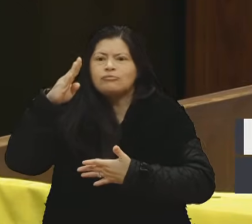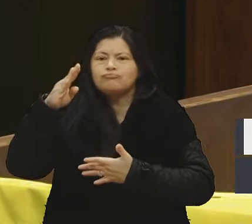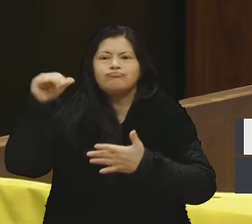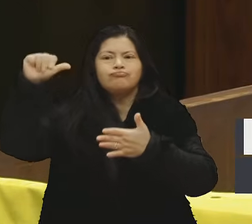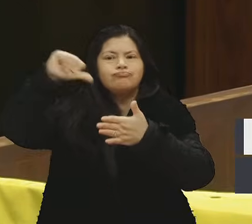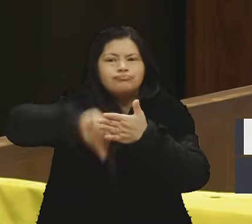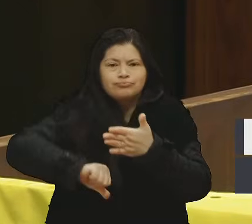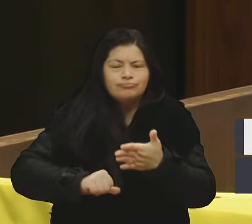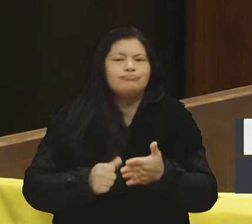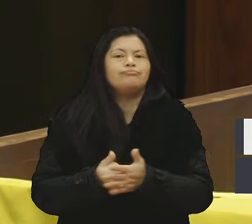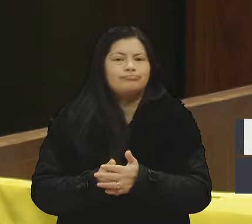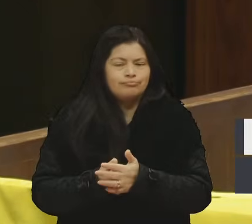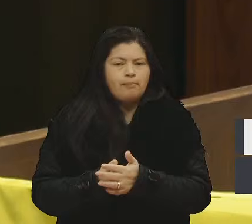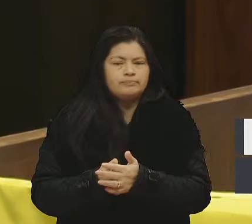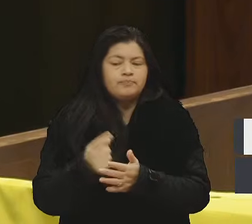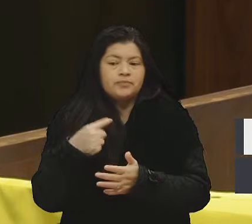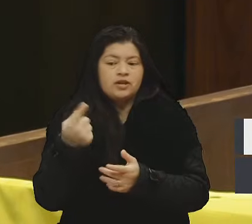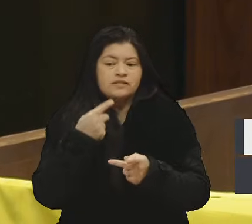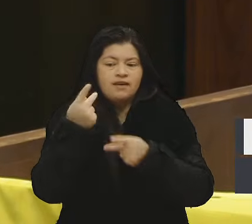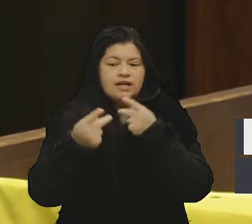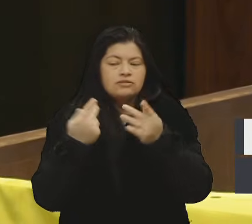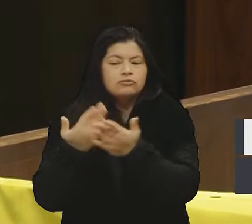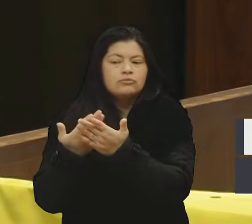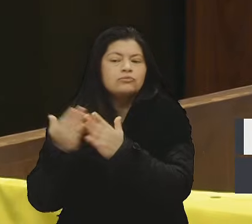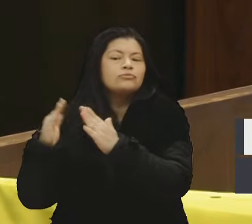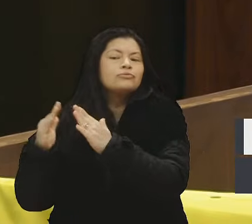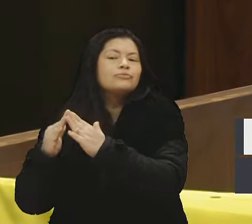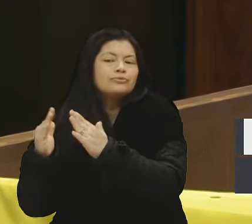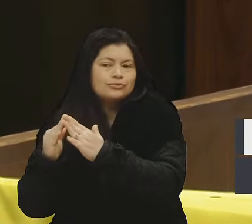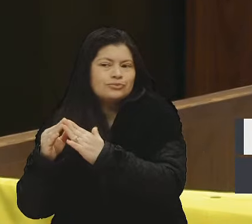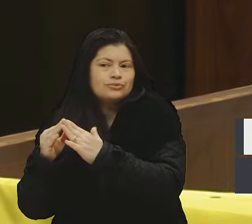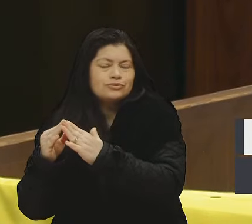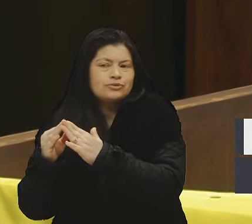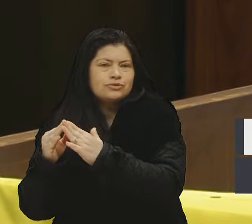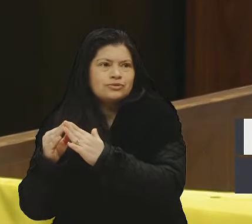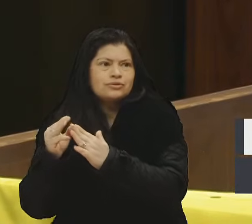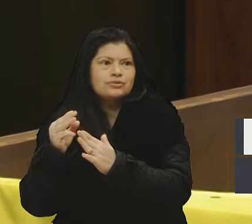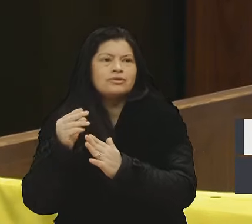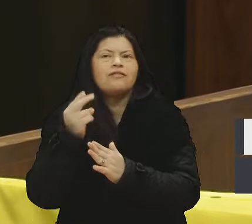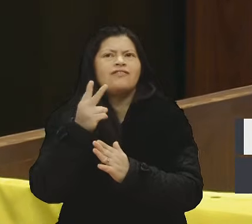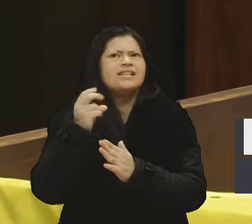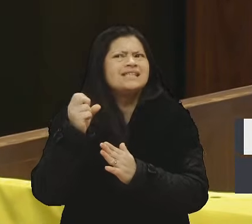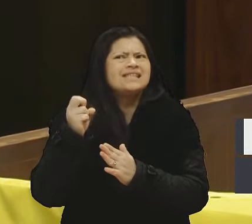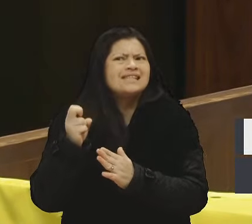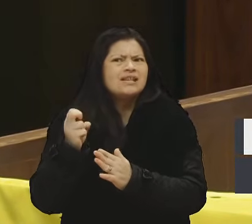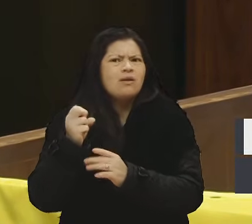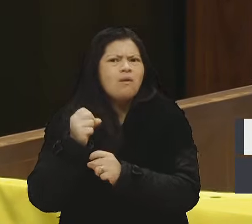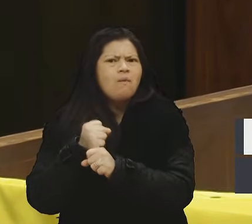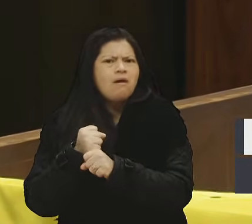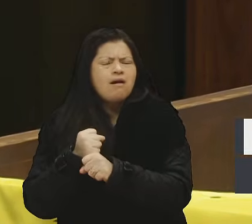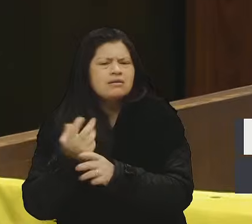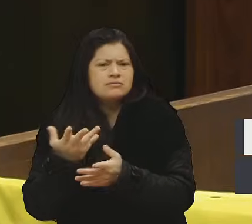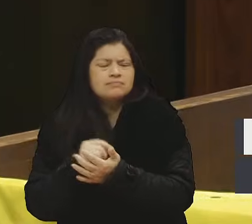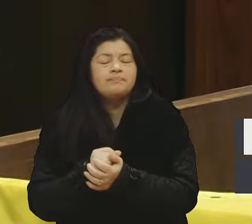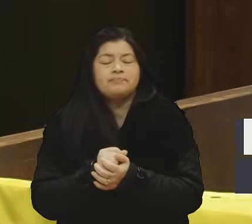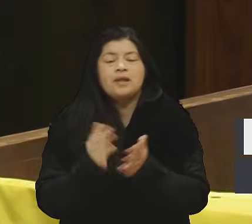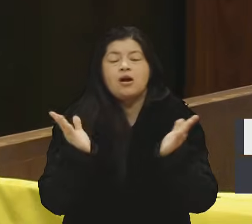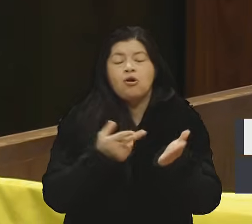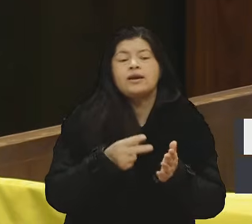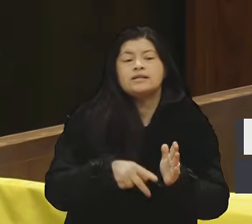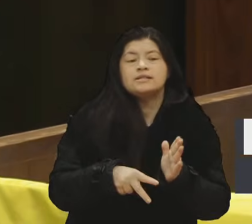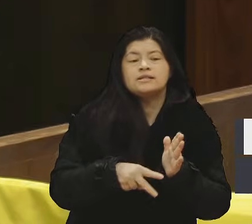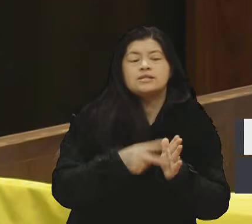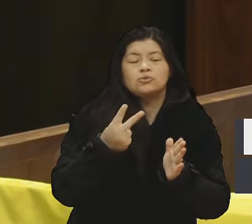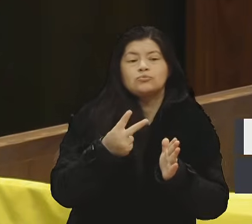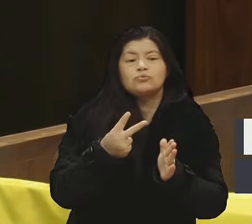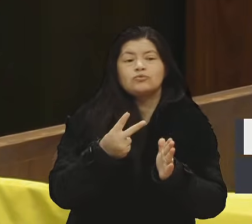nossas escolas por 25 anos. E com um valor ali que agora o nosso vice ali nos